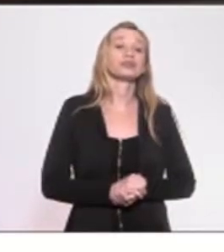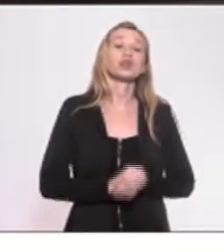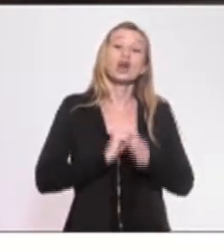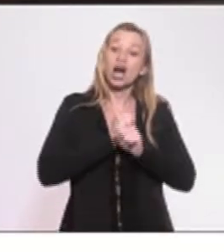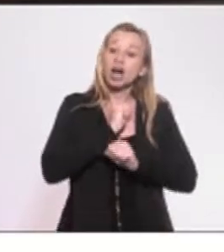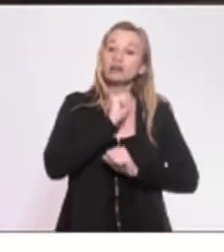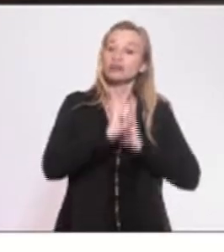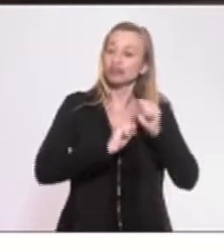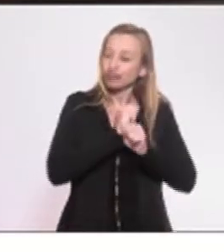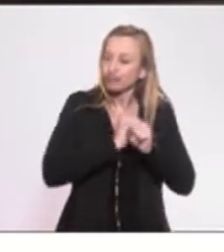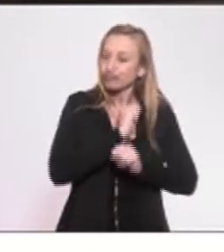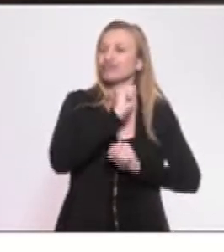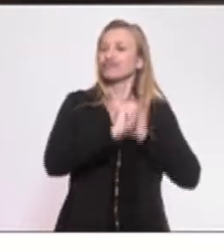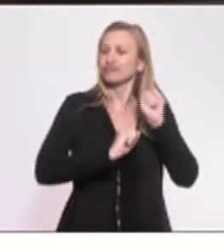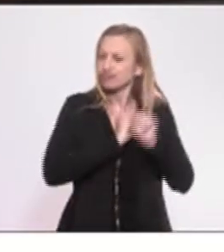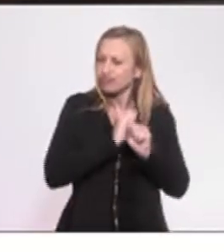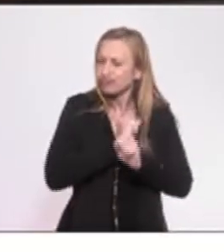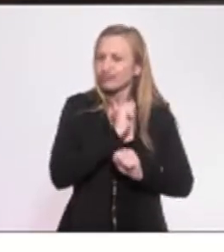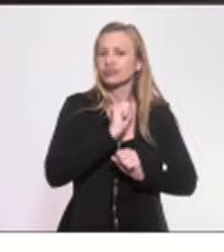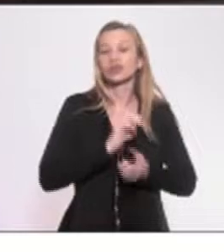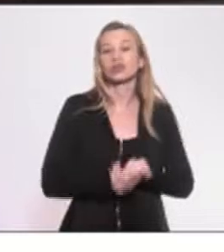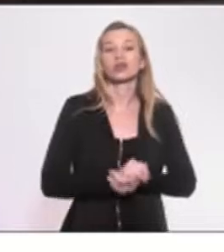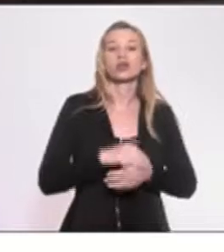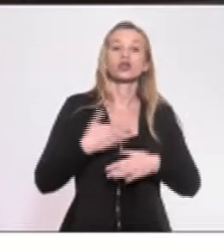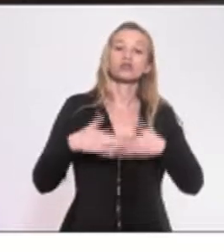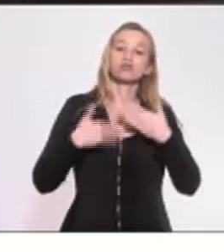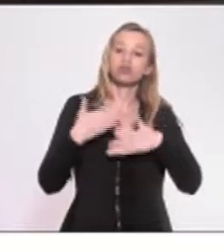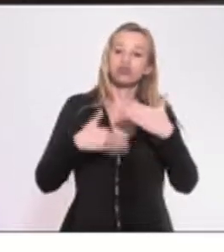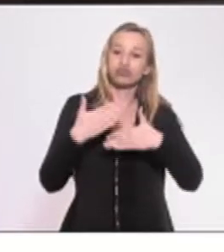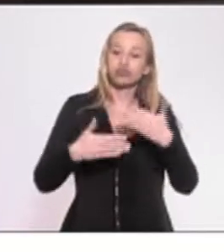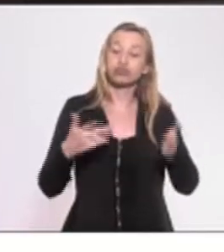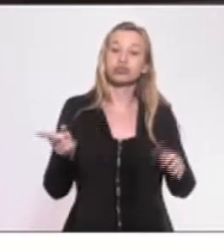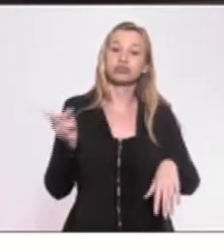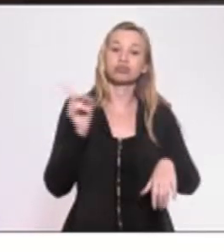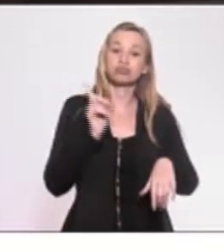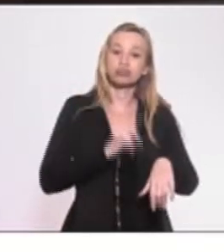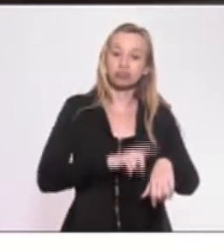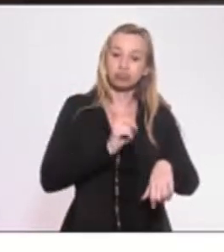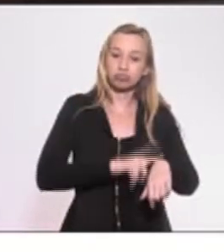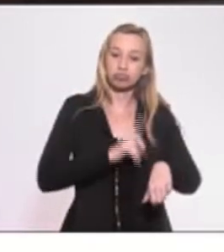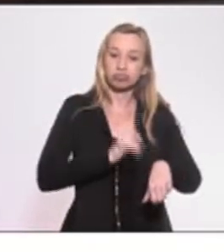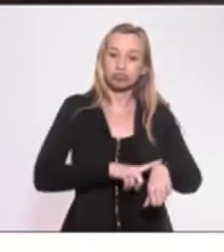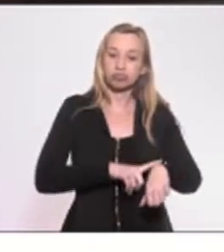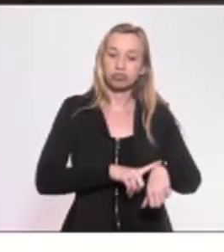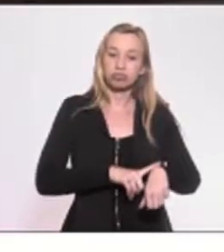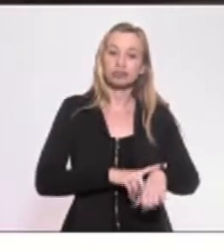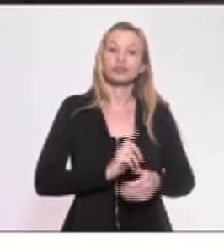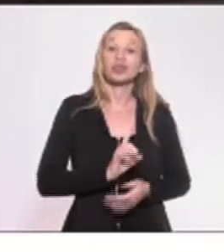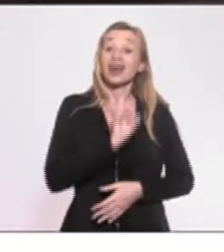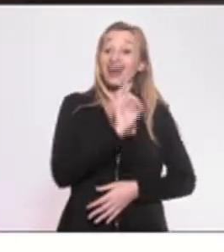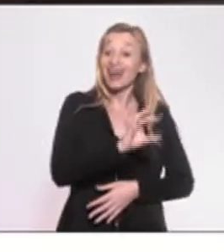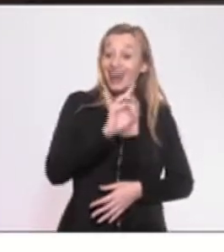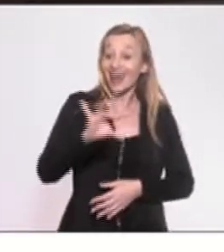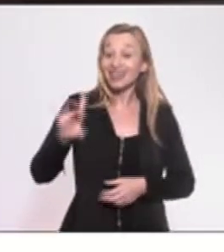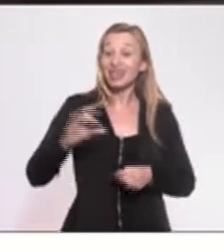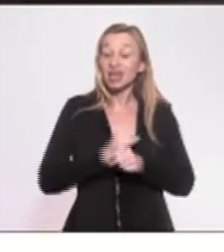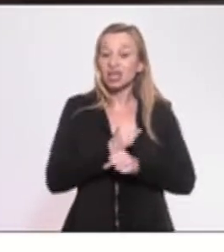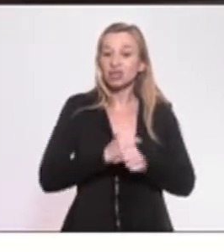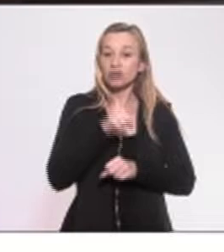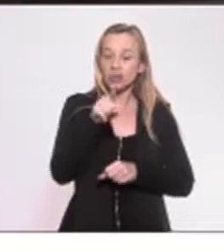ano a ano, se tem um alongamento de prazo, para cada ano você